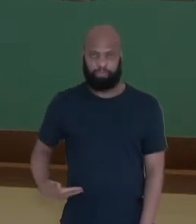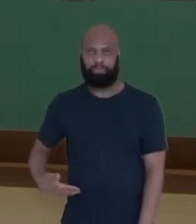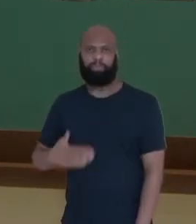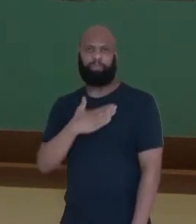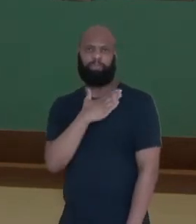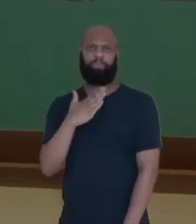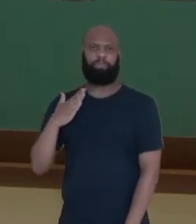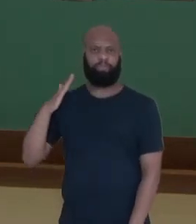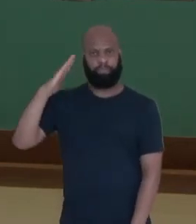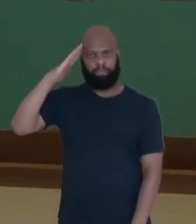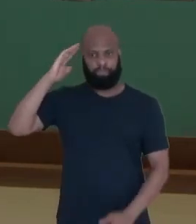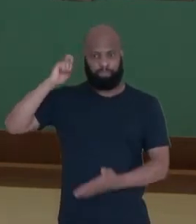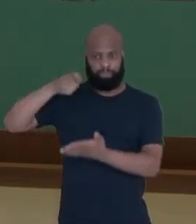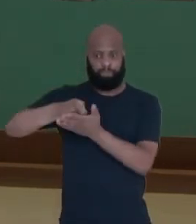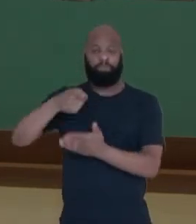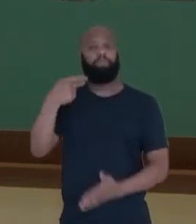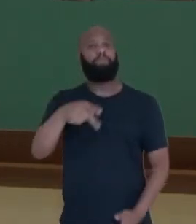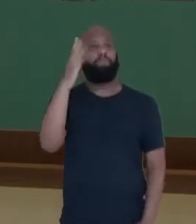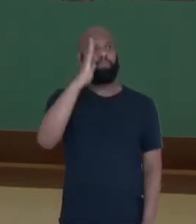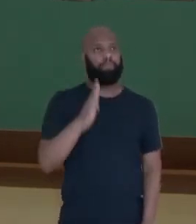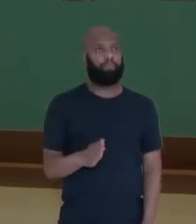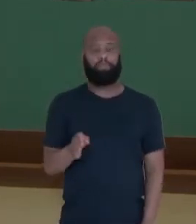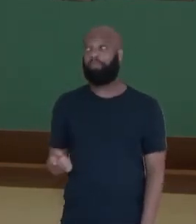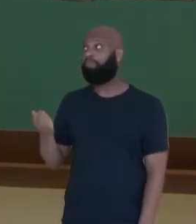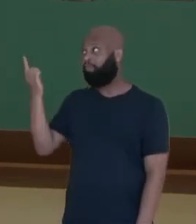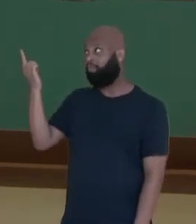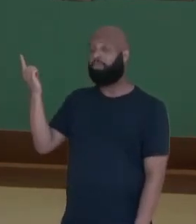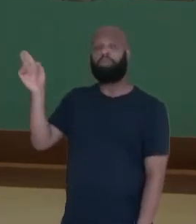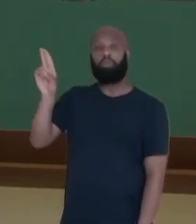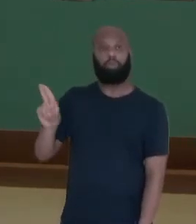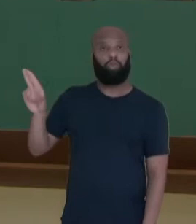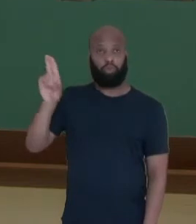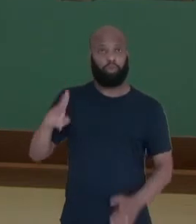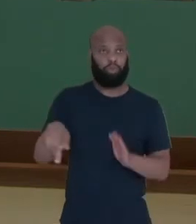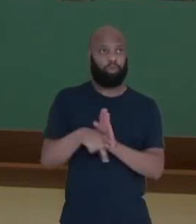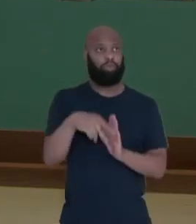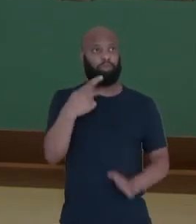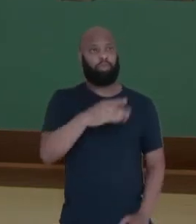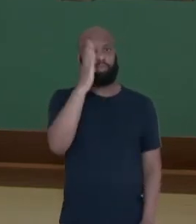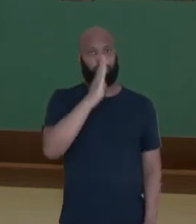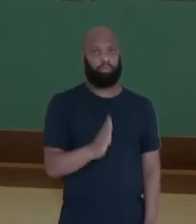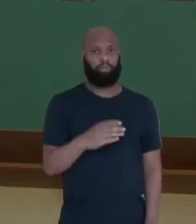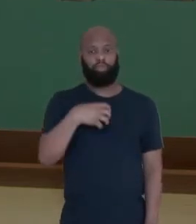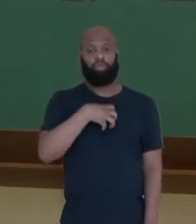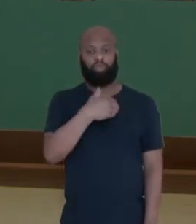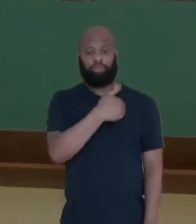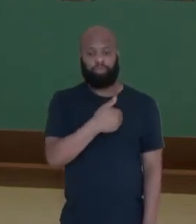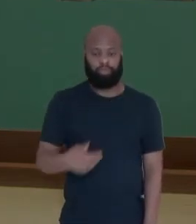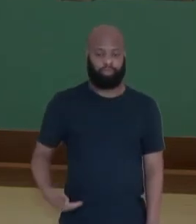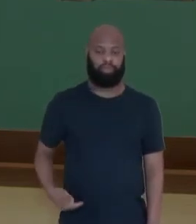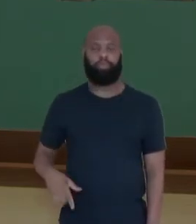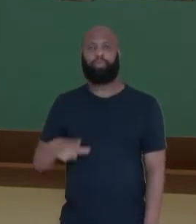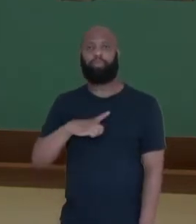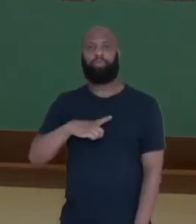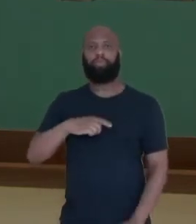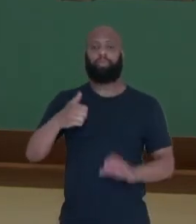de guerra utilizado durante a ditadura, tipo de governo que tem, sim,